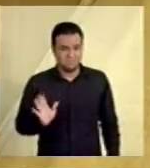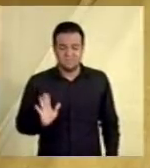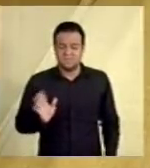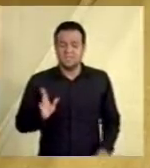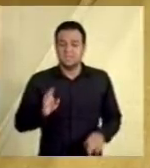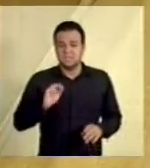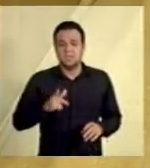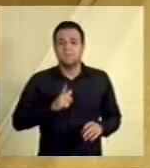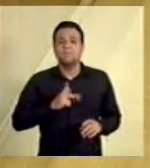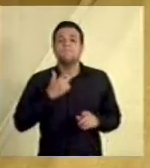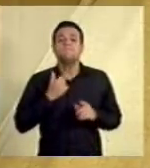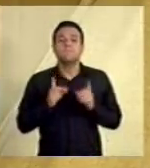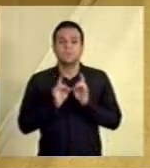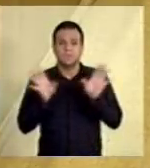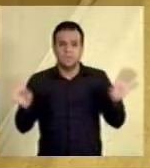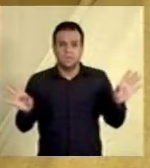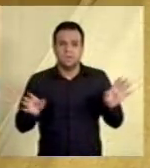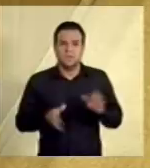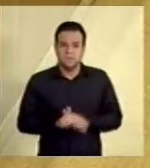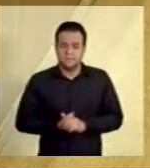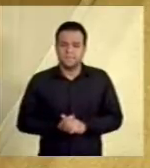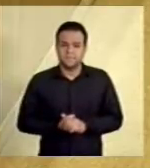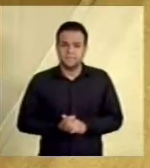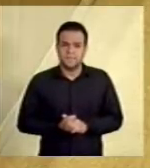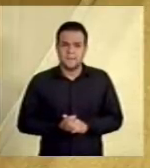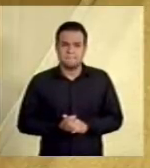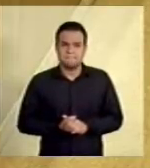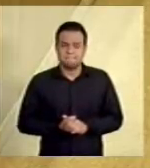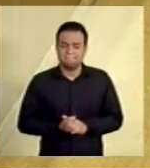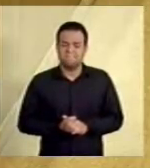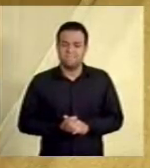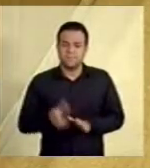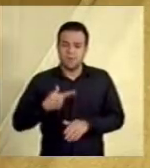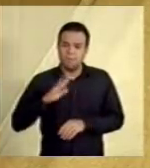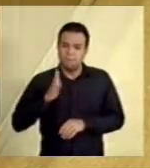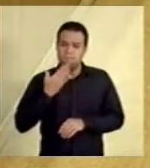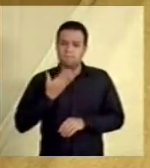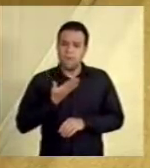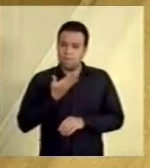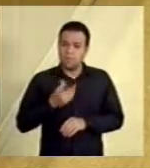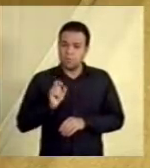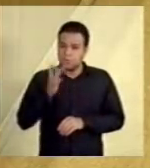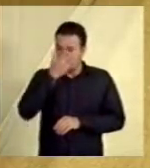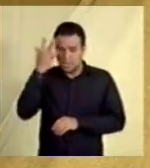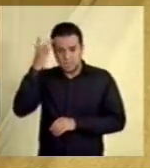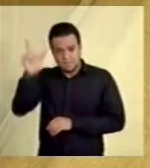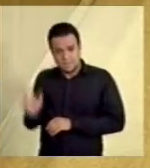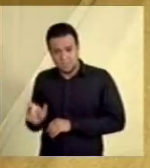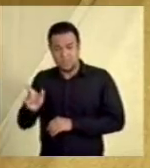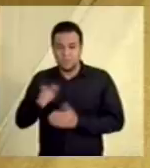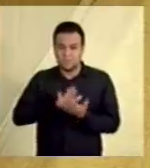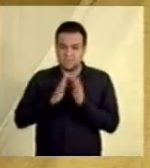em ordem a permitir que se extraiam em favor das pessoas transgêneros